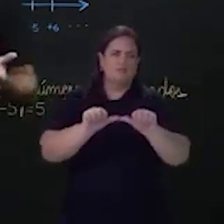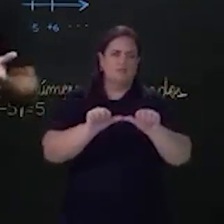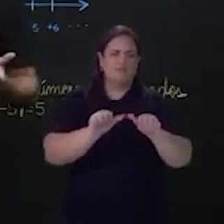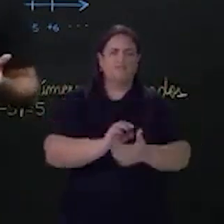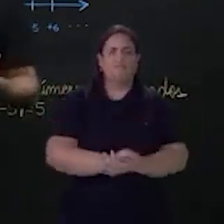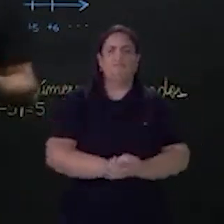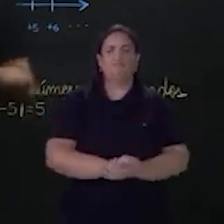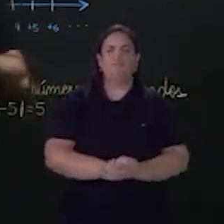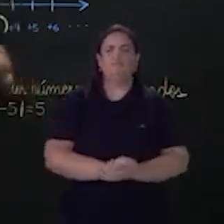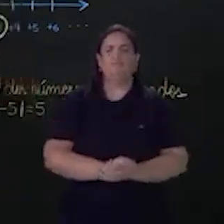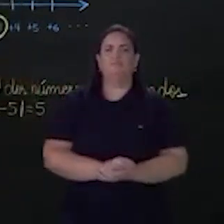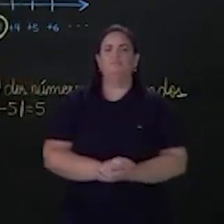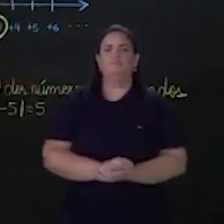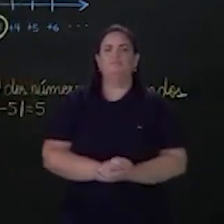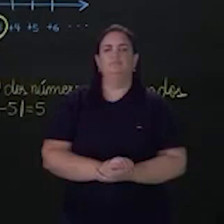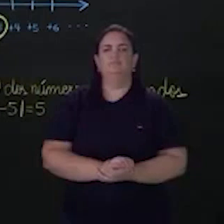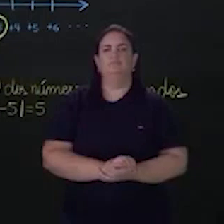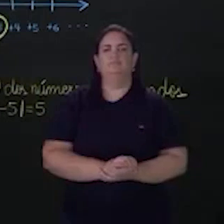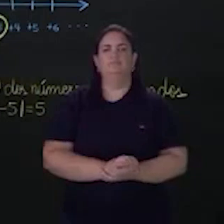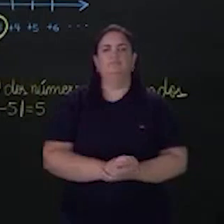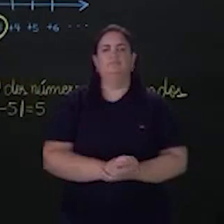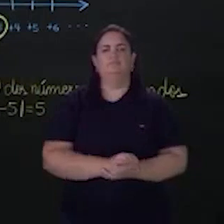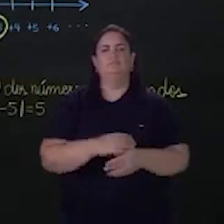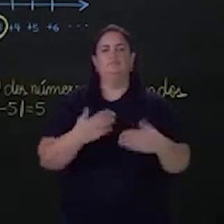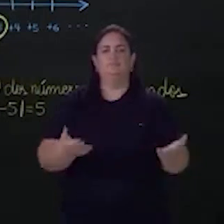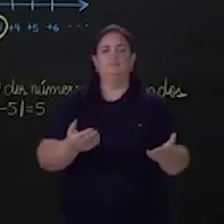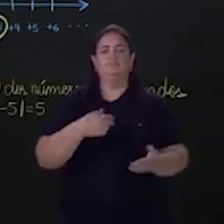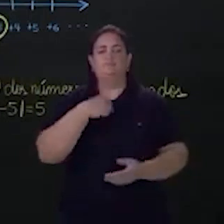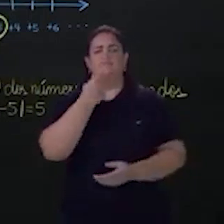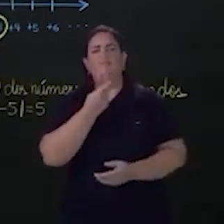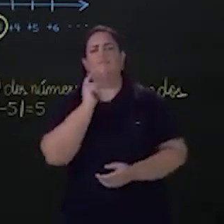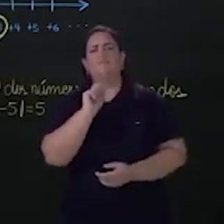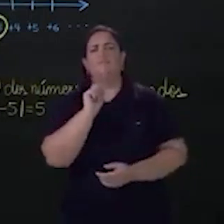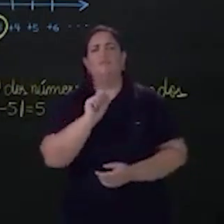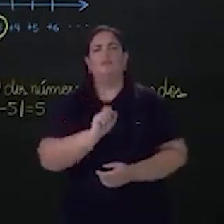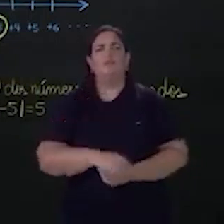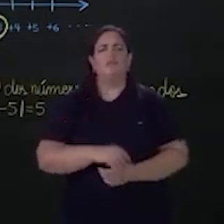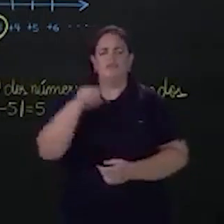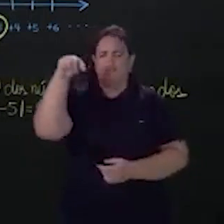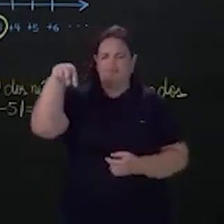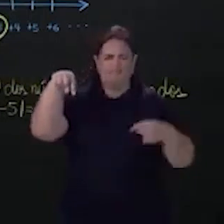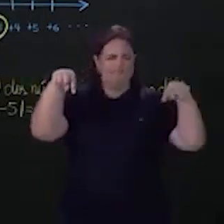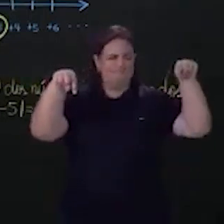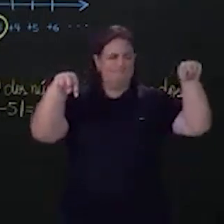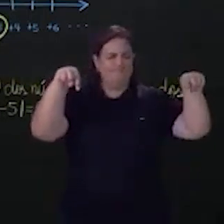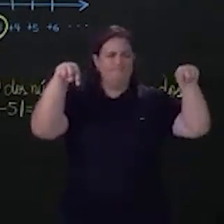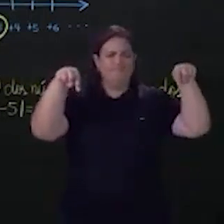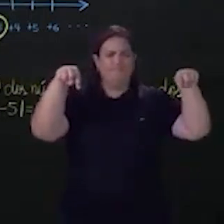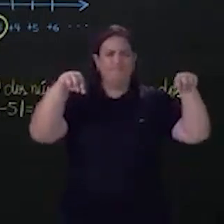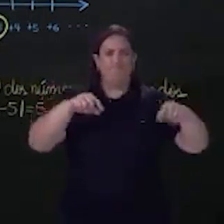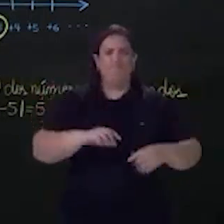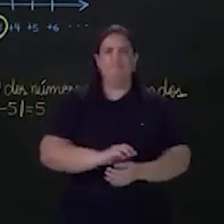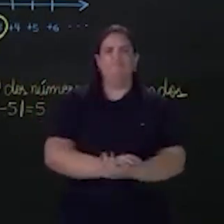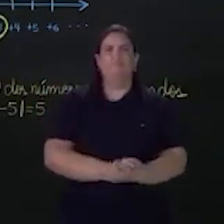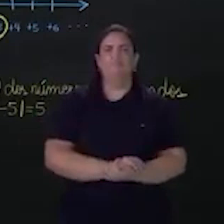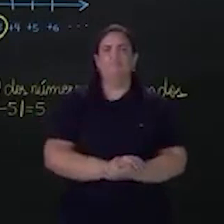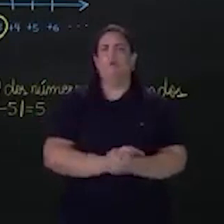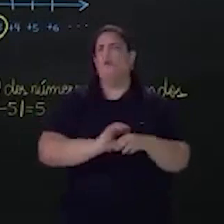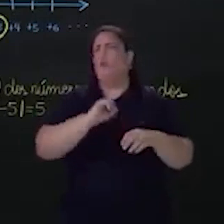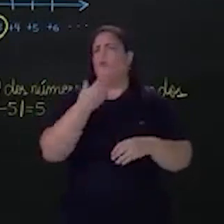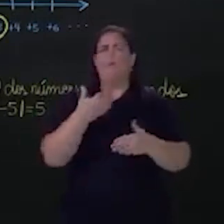números simétricos. Então, pessoal, como eu acabei de lhes falar aqui, esses números, ou aliás, dois